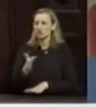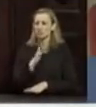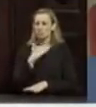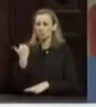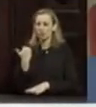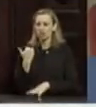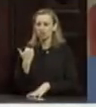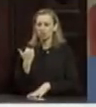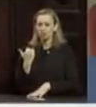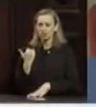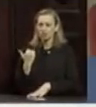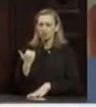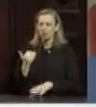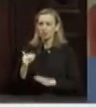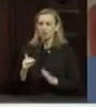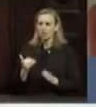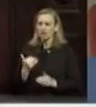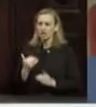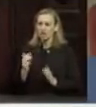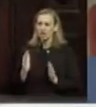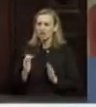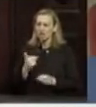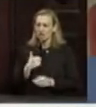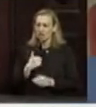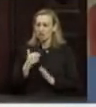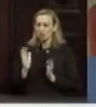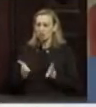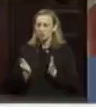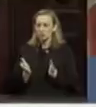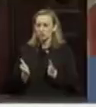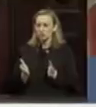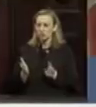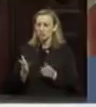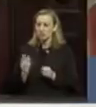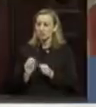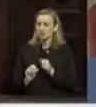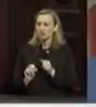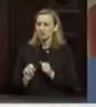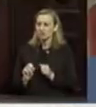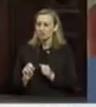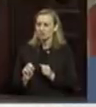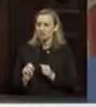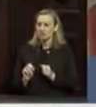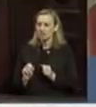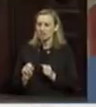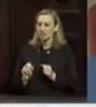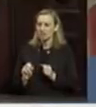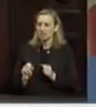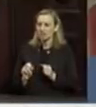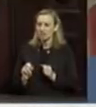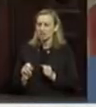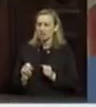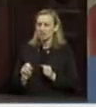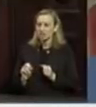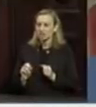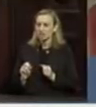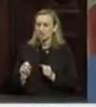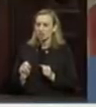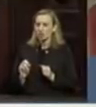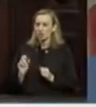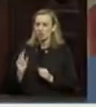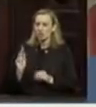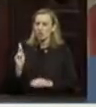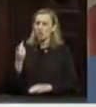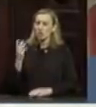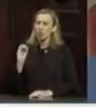eu fazer uma homenagem à memória dela. Ela é muito maior do que qualquer mesquinharia. Ela é muito maior do que o